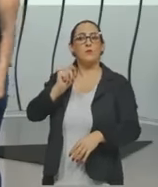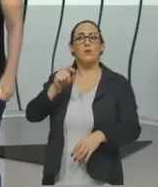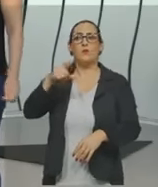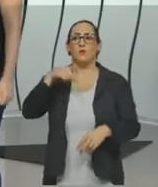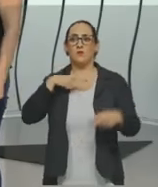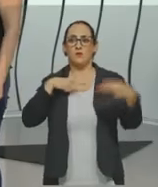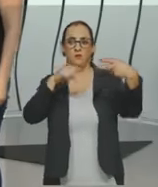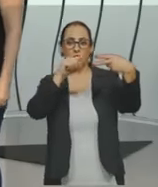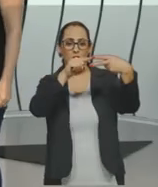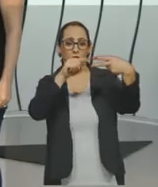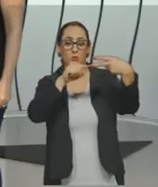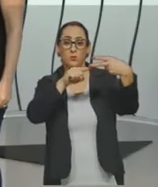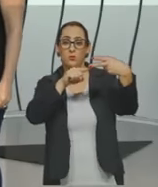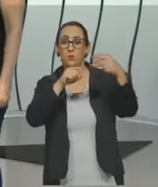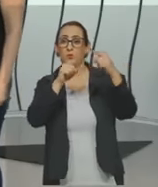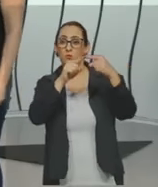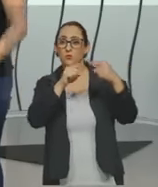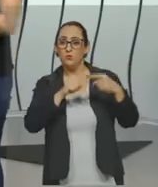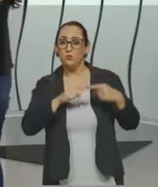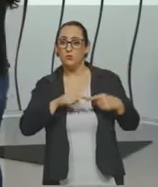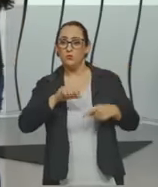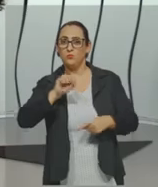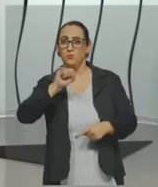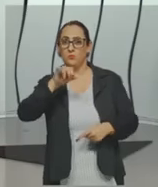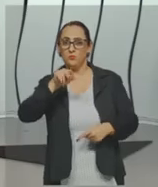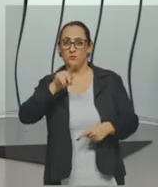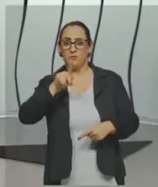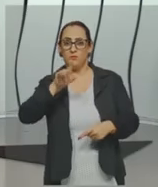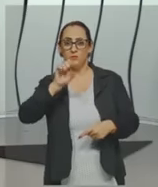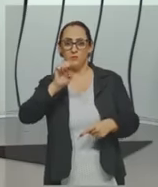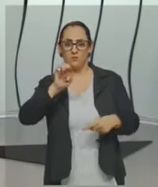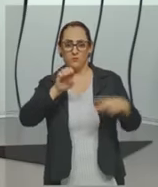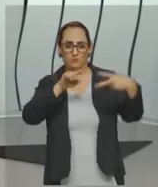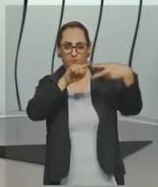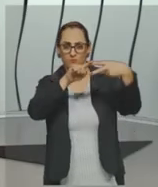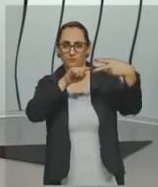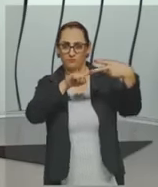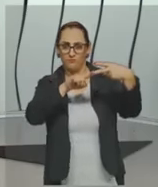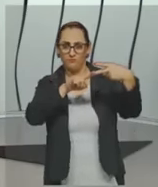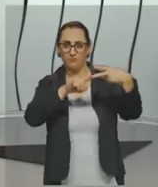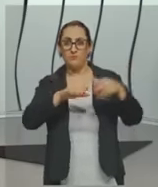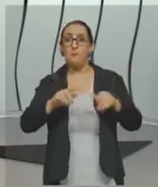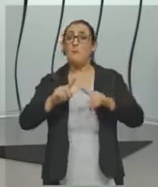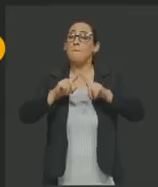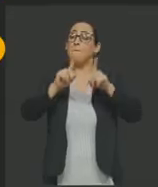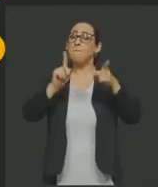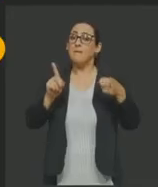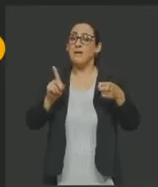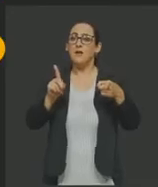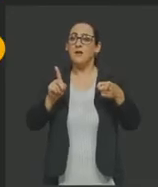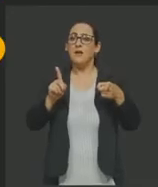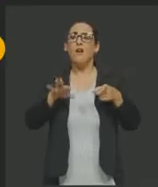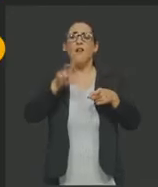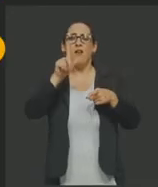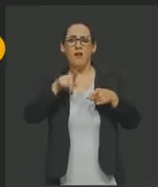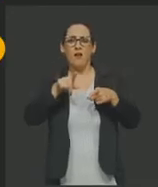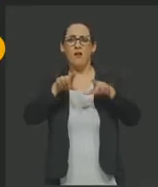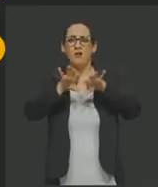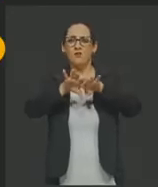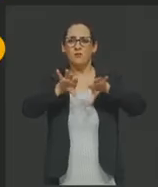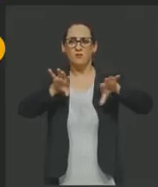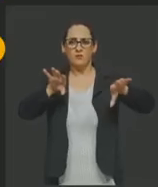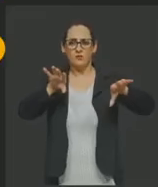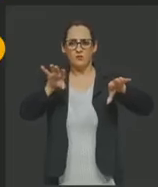químicas, e também sinapses elétricas. Mas o sistema nervoso ele é dividido. Sistema